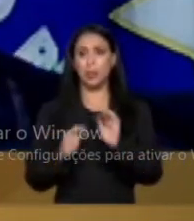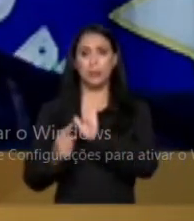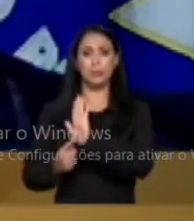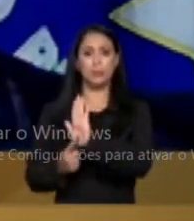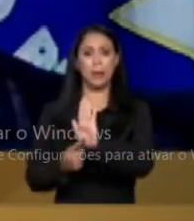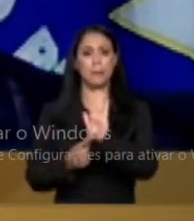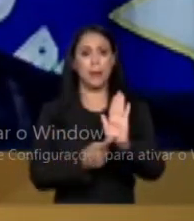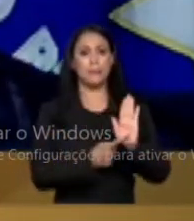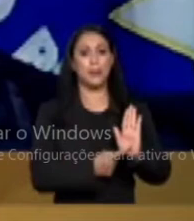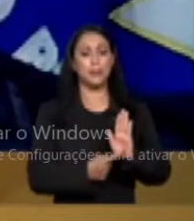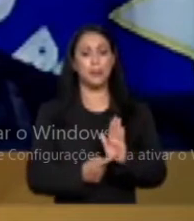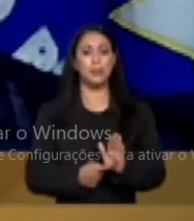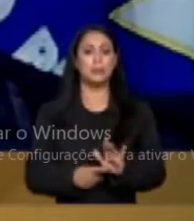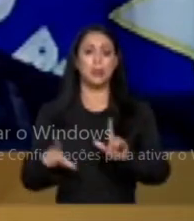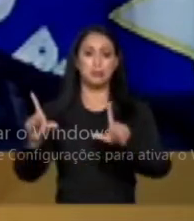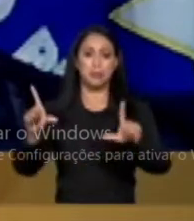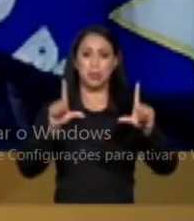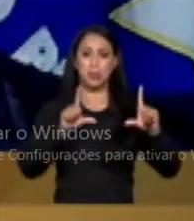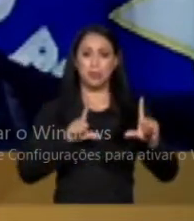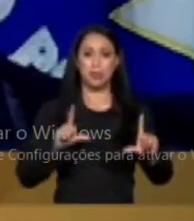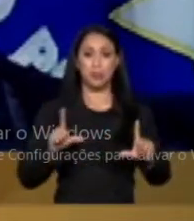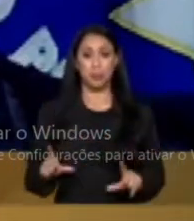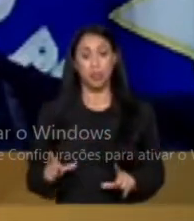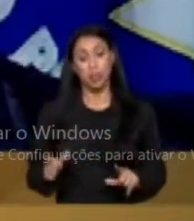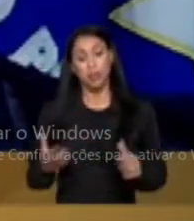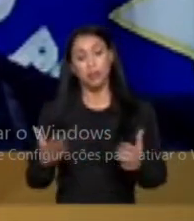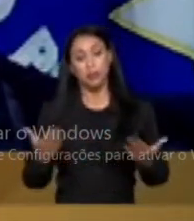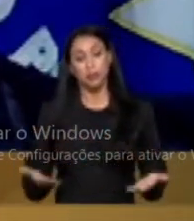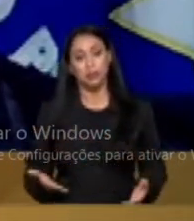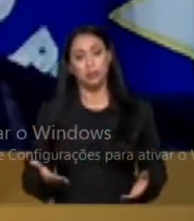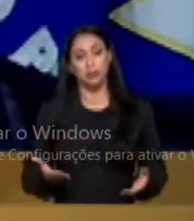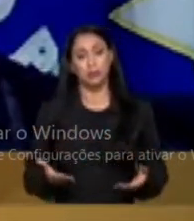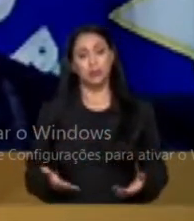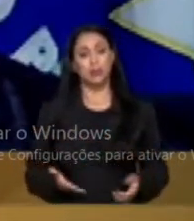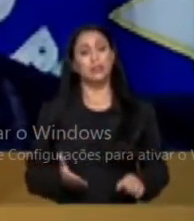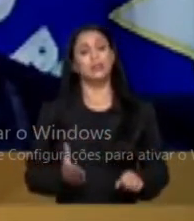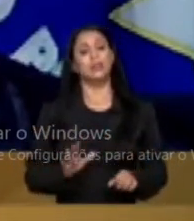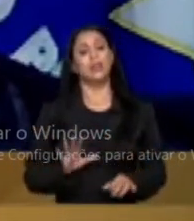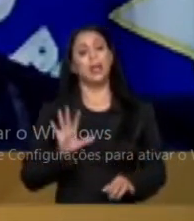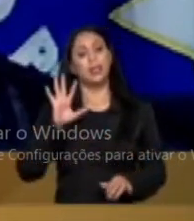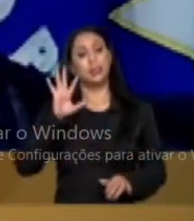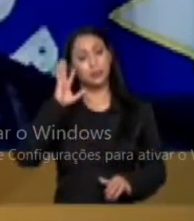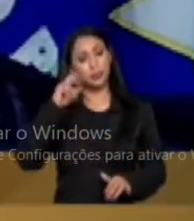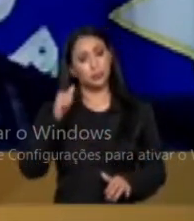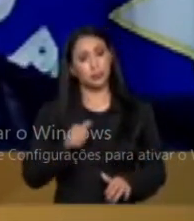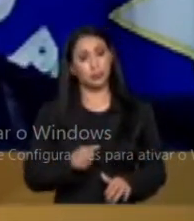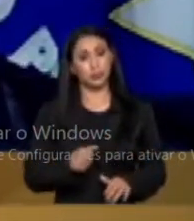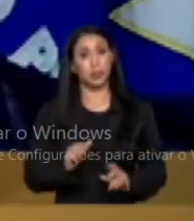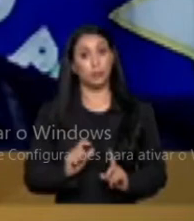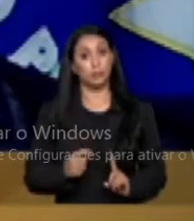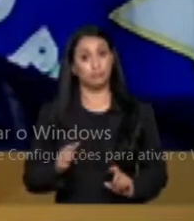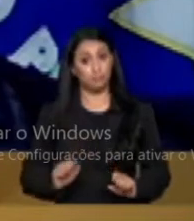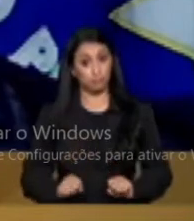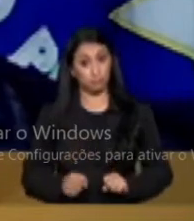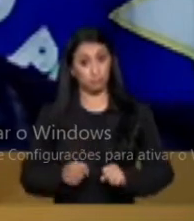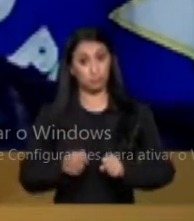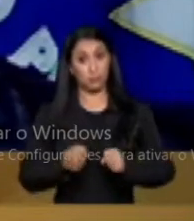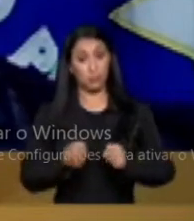E é a definição deste momento da propaganda eleitoral, que é um grande desafio ainda